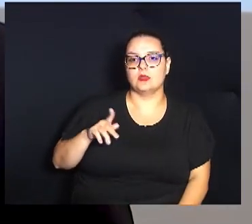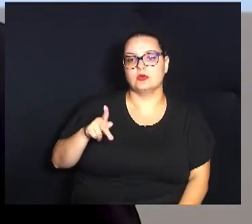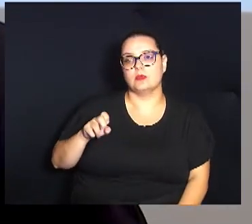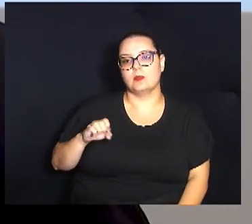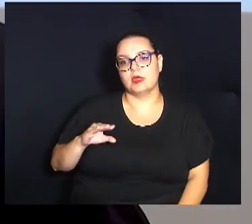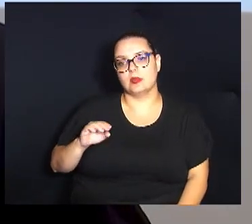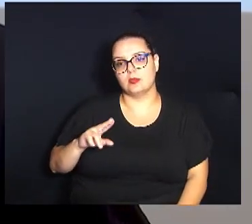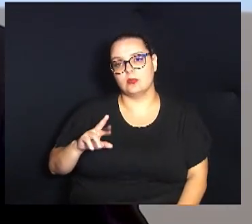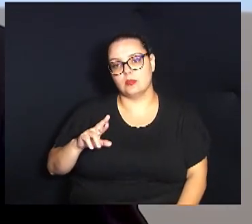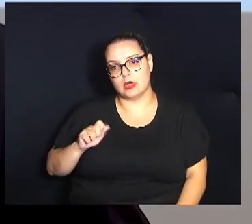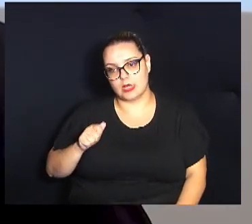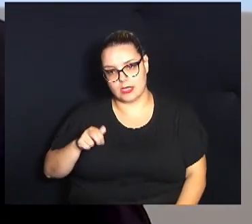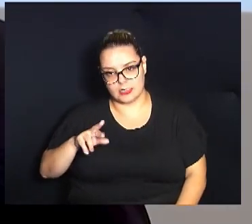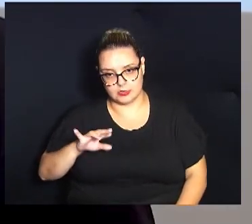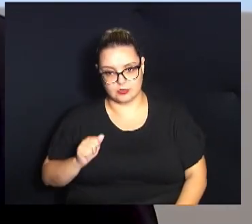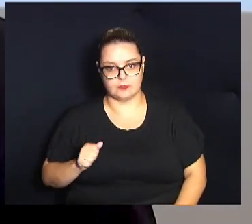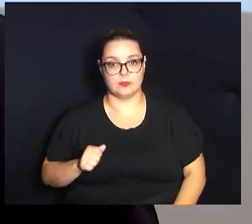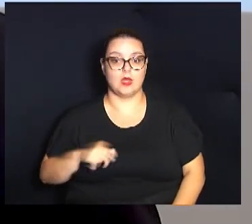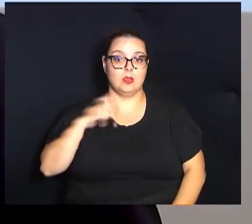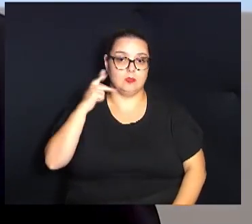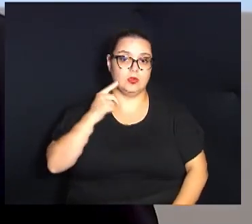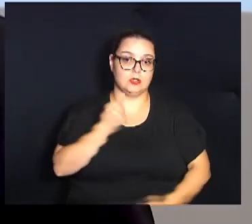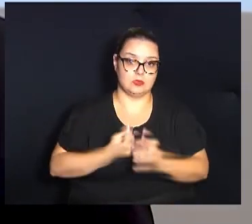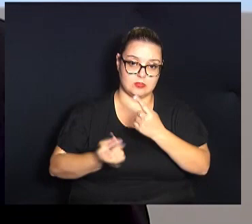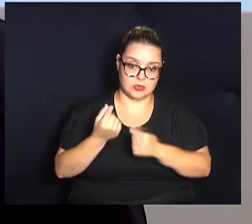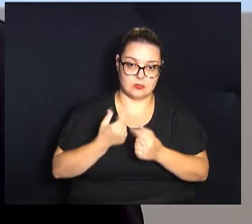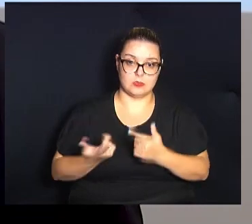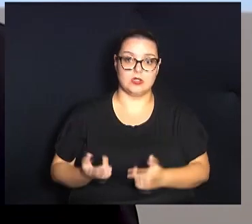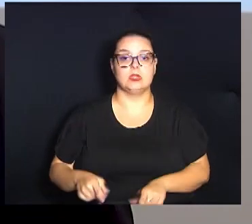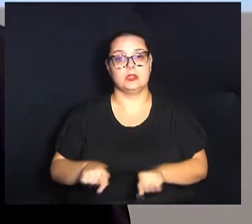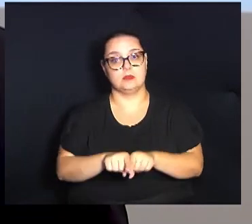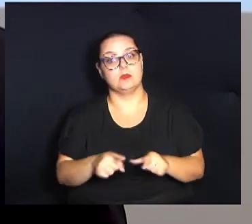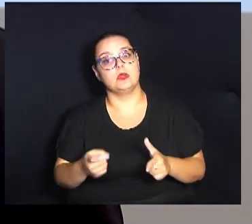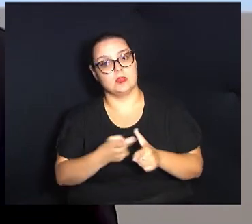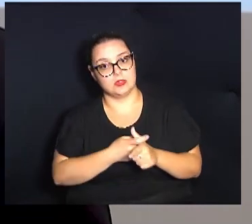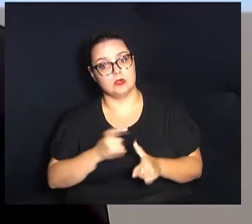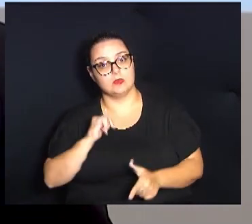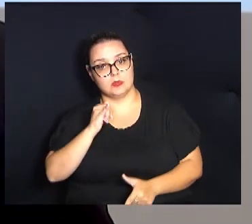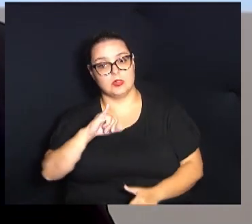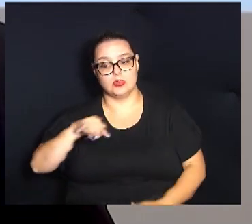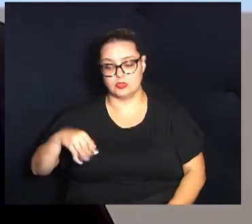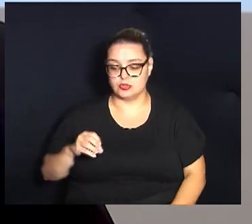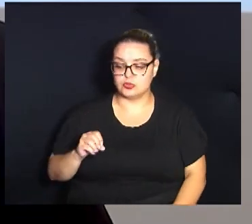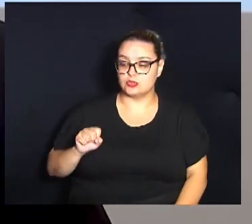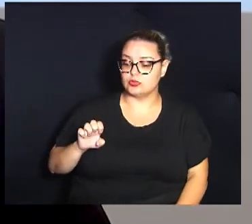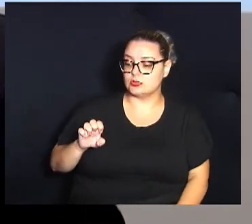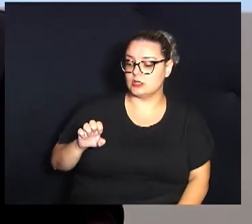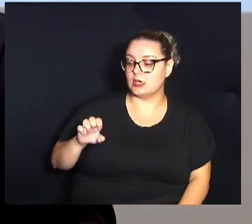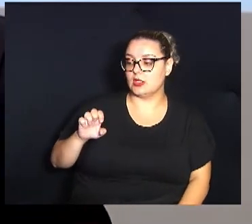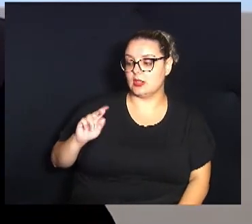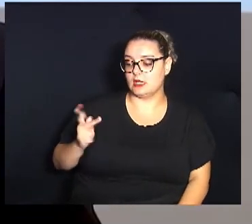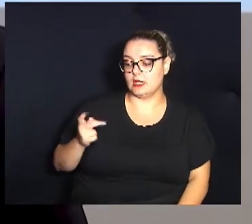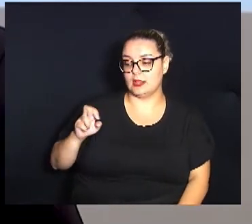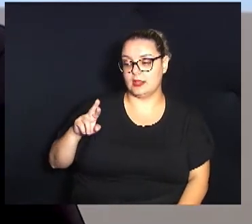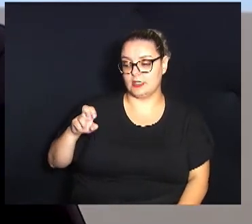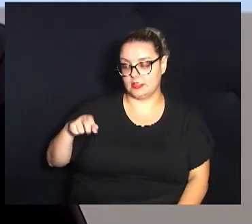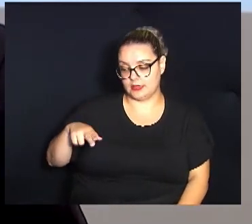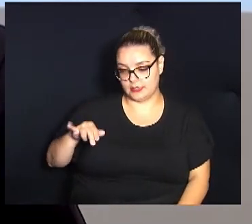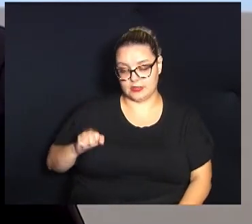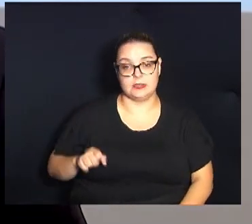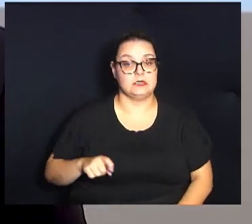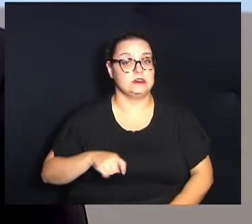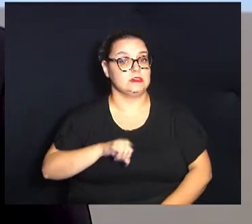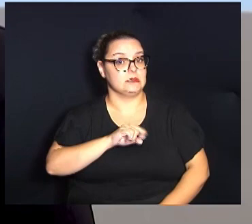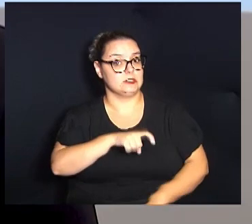política econômica e ao endividamento que foi dito pelo José Henrique. Então, se nesse período